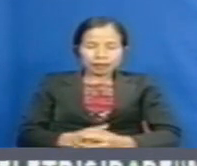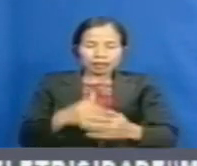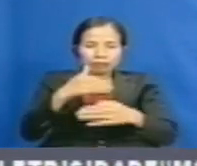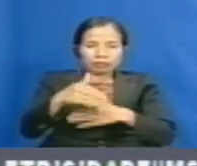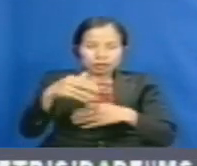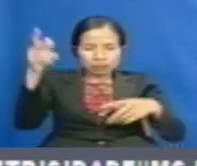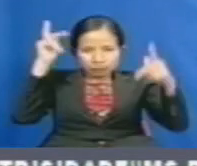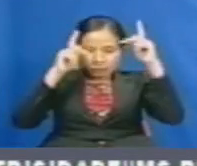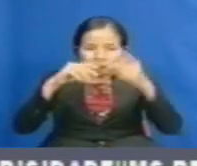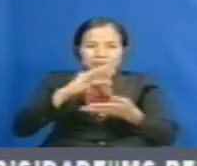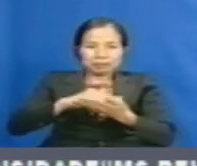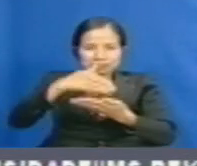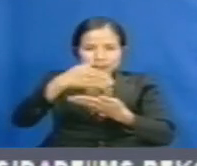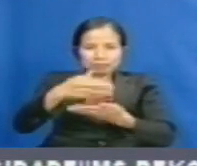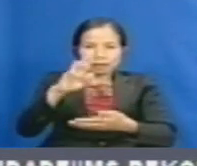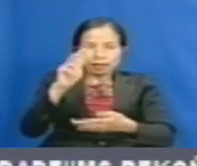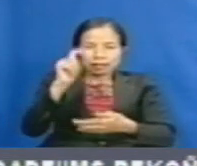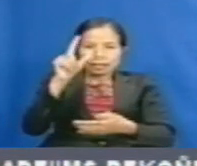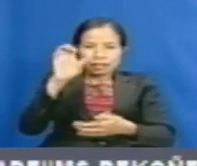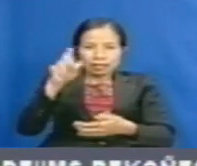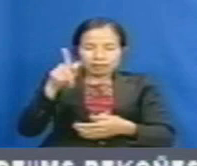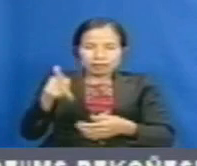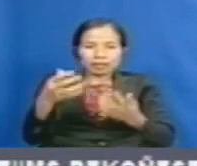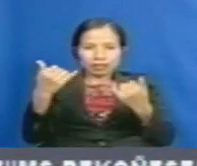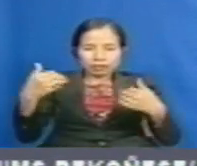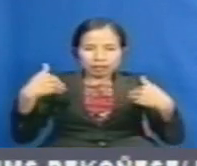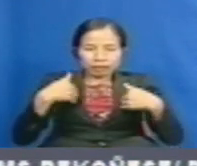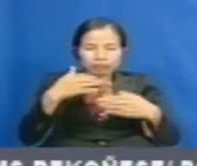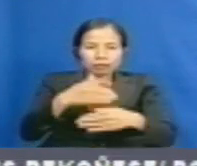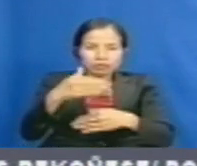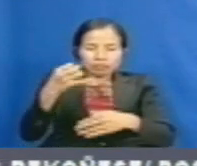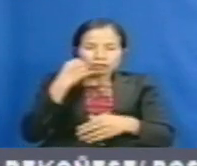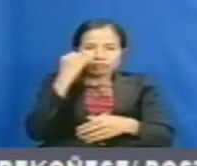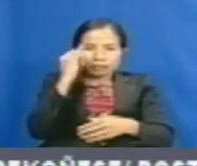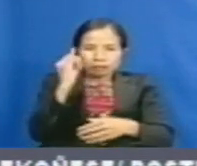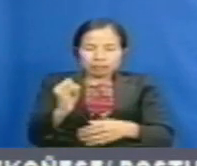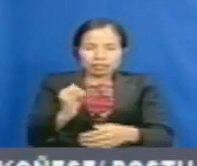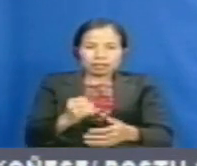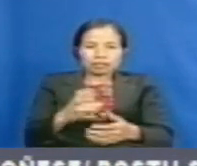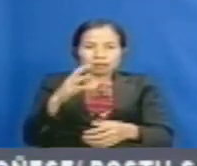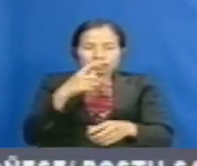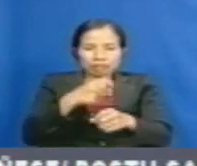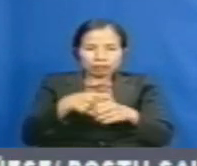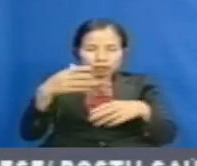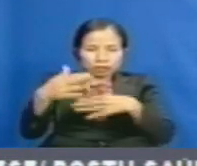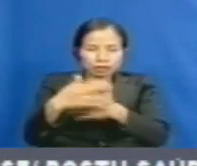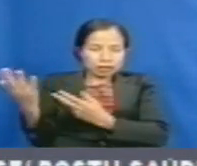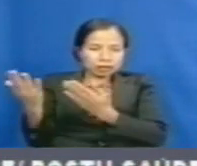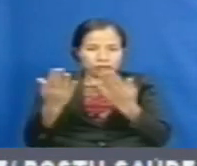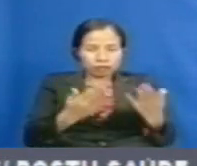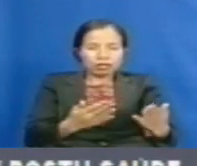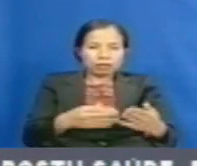Processo ba caso na sicota que é RTTLP da Daune e é o processo investigação no tempo bada que se submete